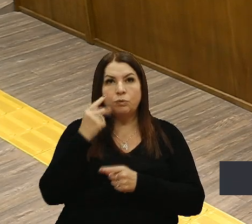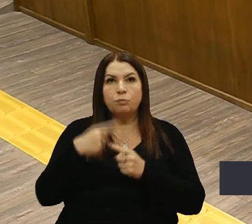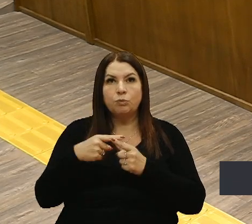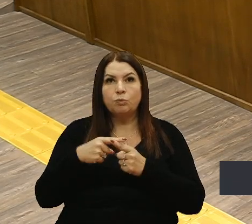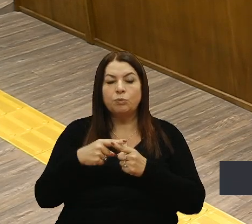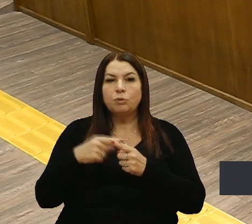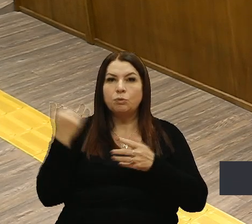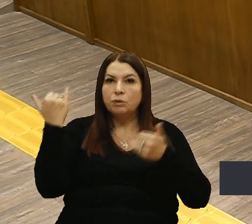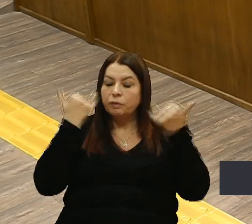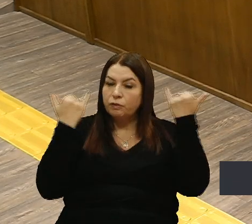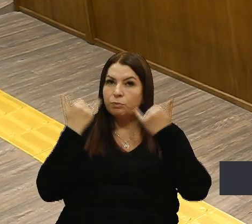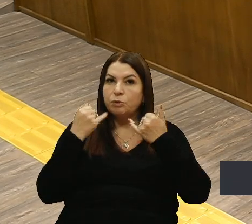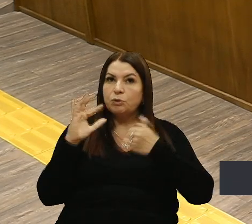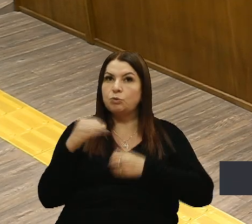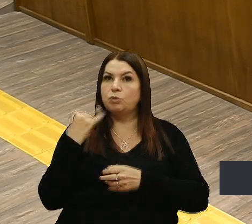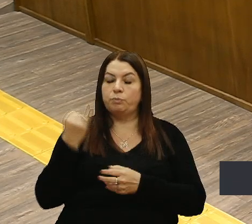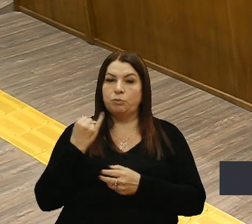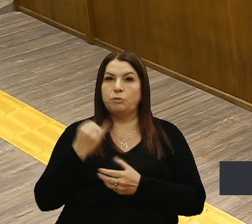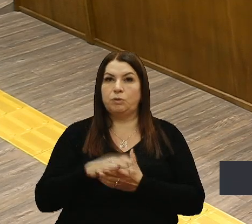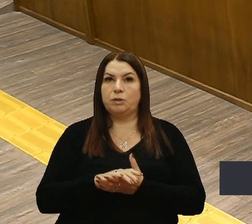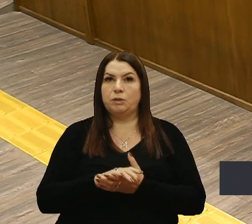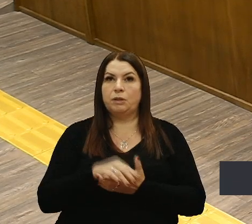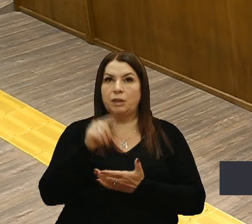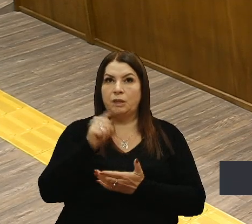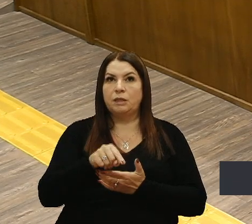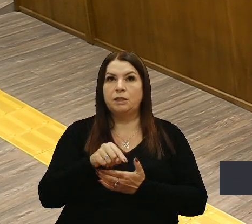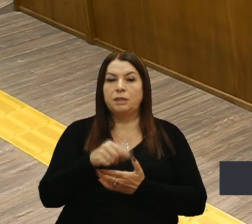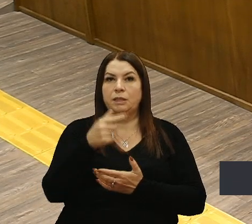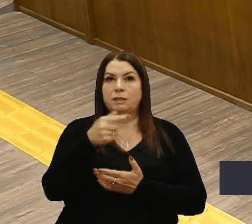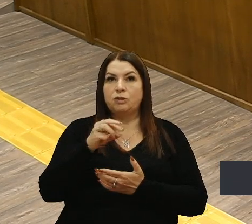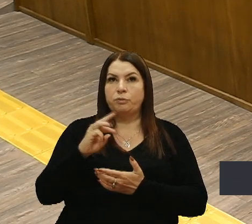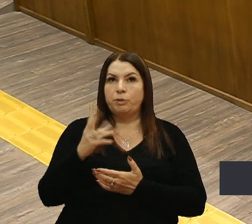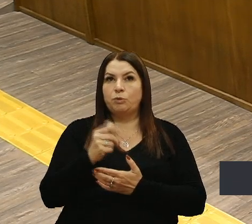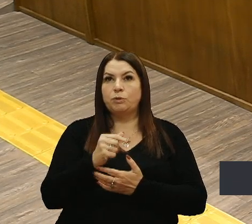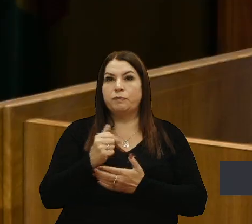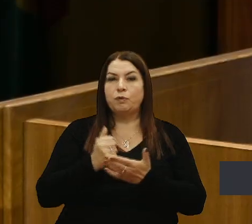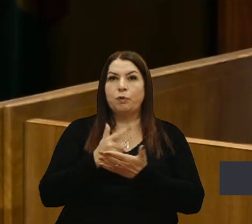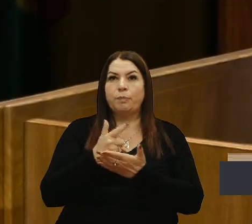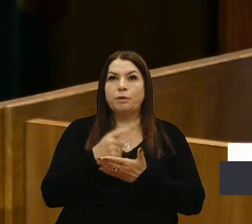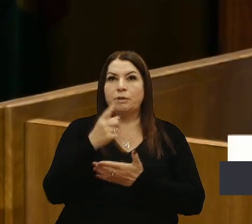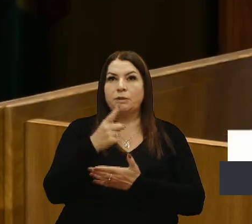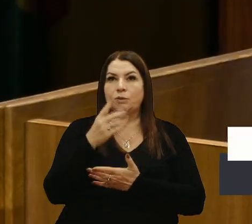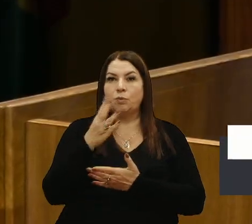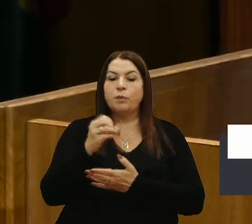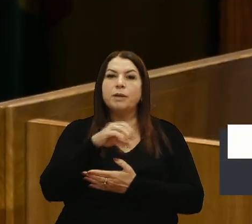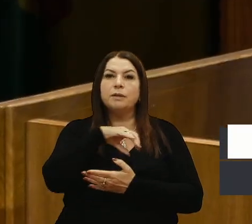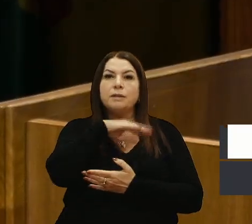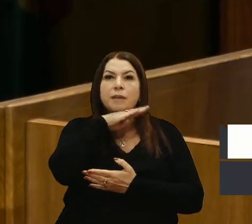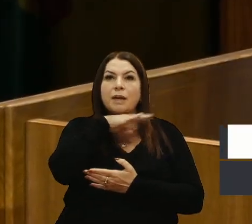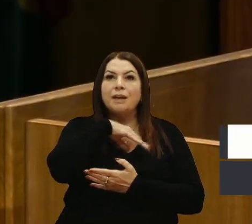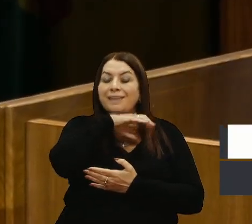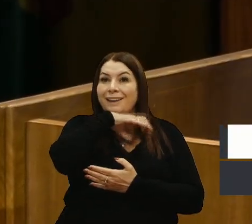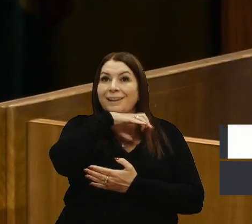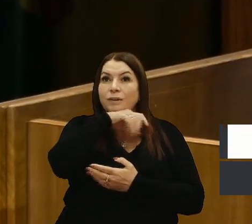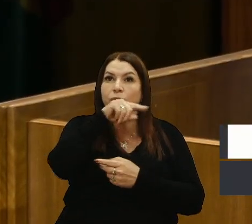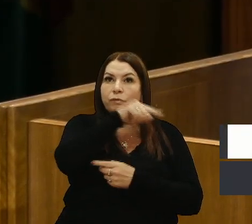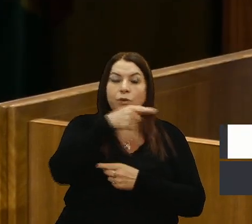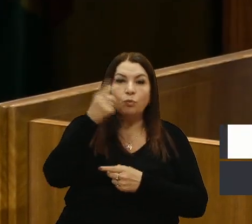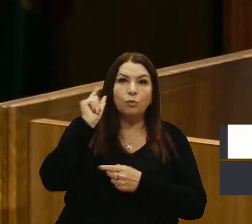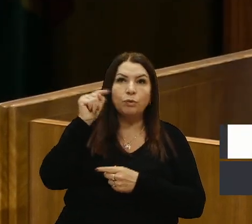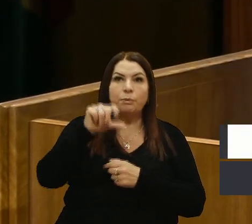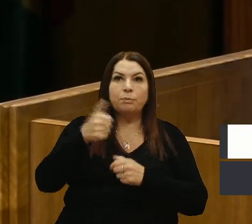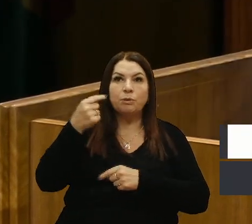quando é informação, tudo é importante. Esses 7 milhões foram comprados 140 terrenos, está vindo para essa casa, veio ontem em